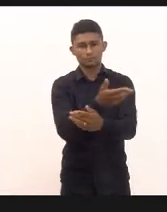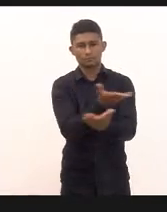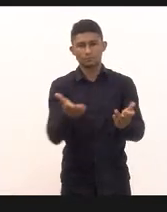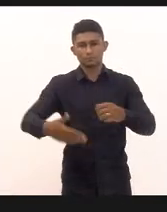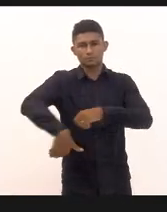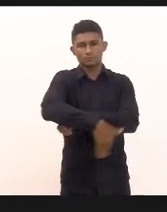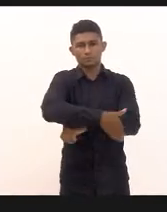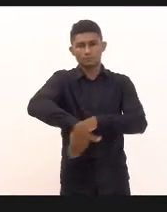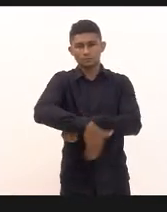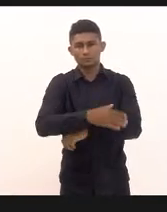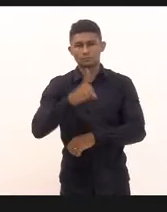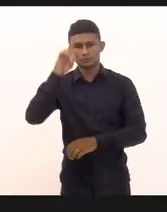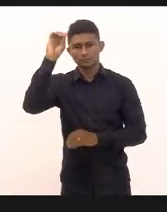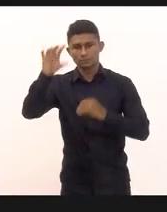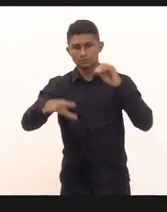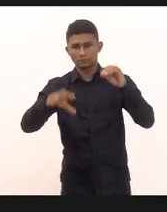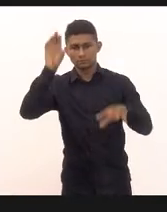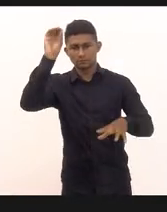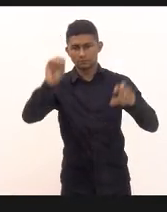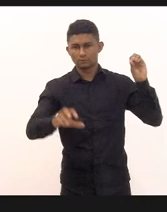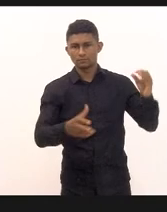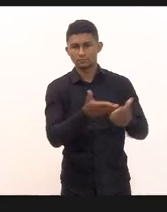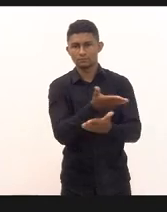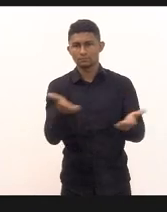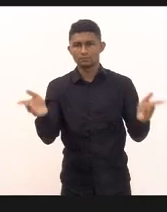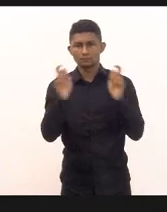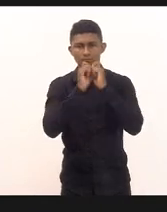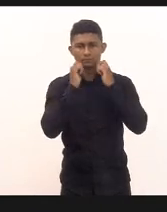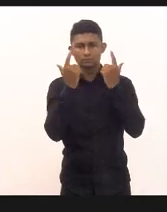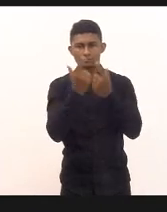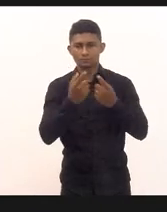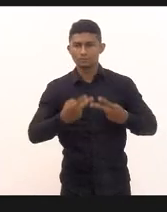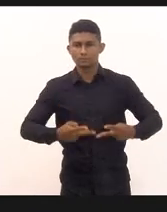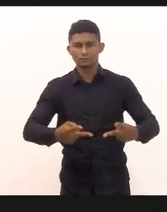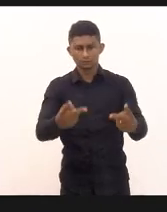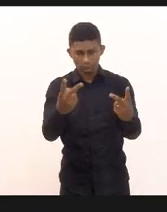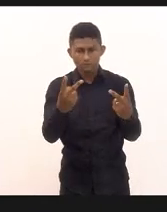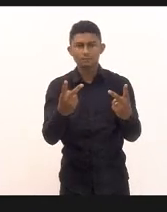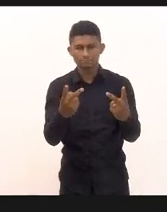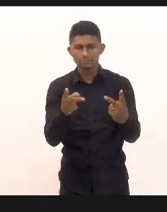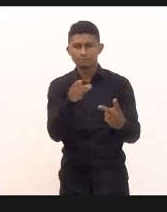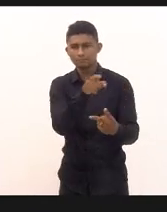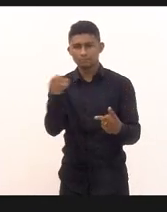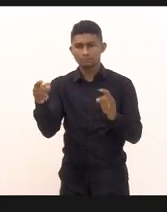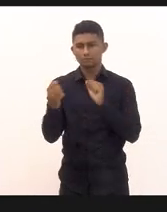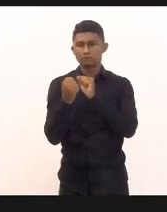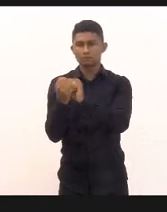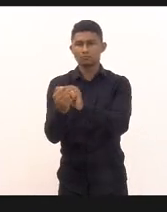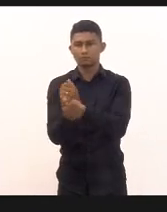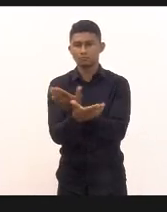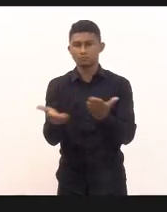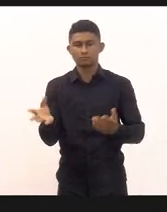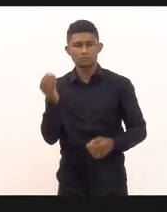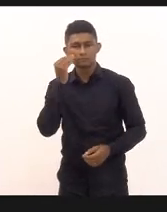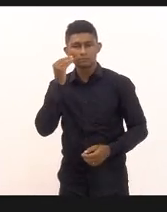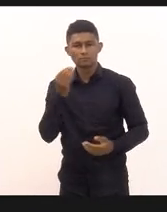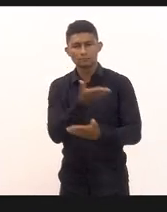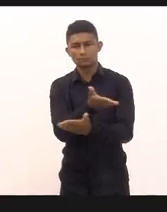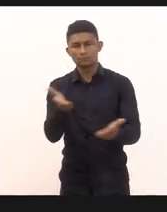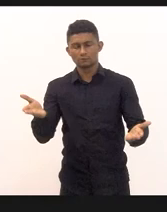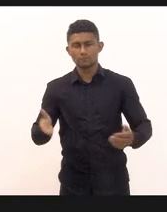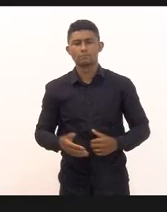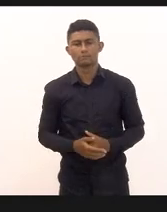nos abençoando e que a LERJ possa sempre se manifestar favorável às forças de segurança. Beijo grande no coração de todos e cada